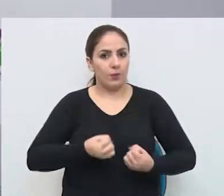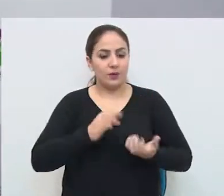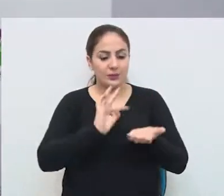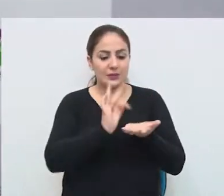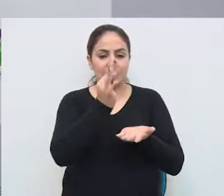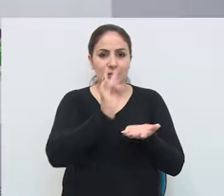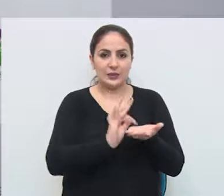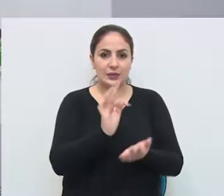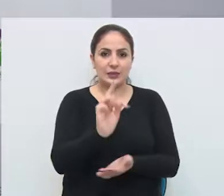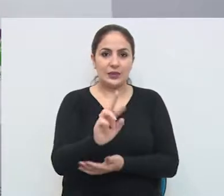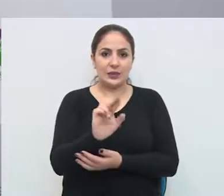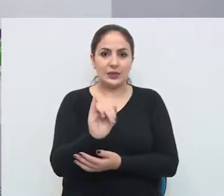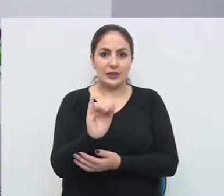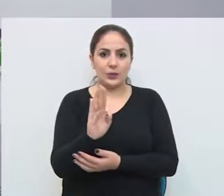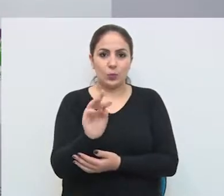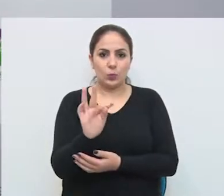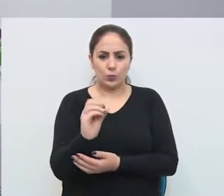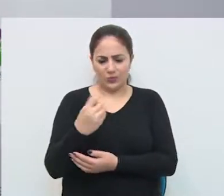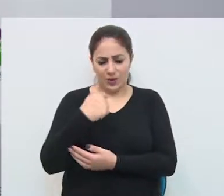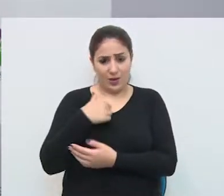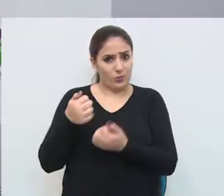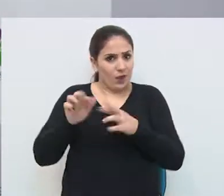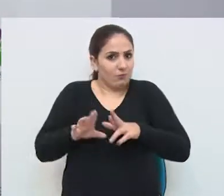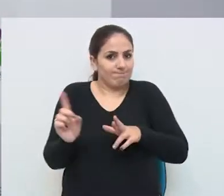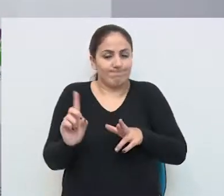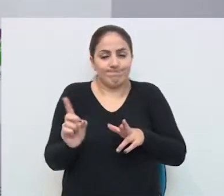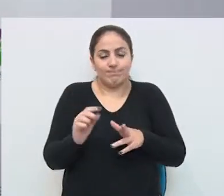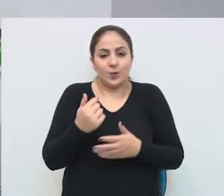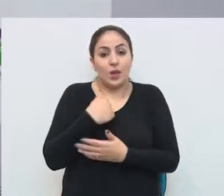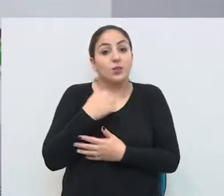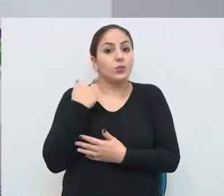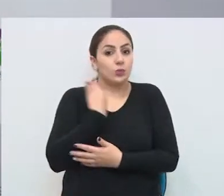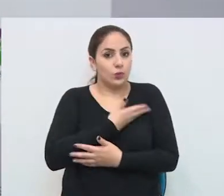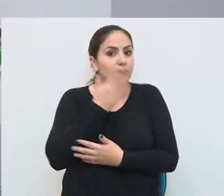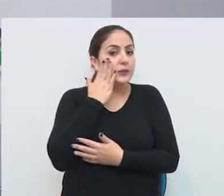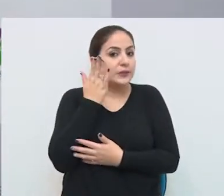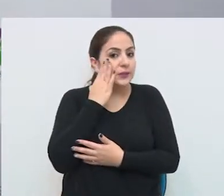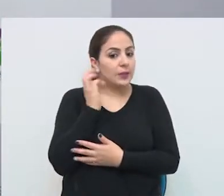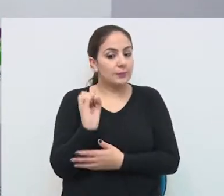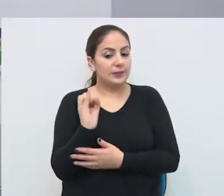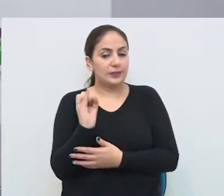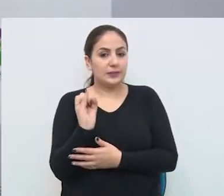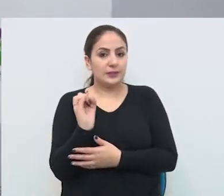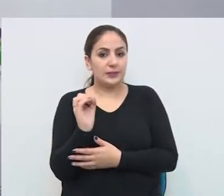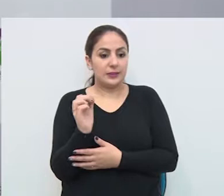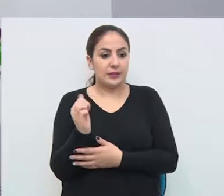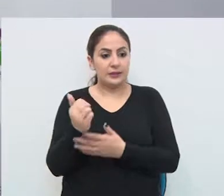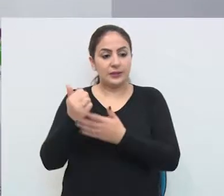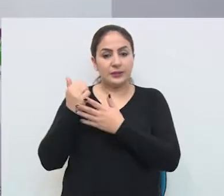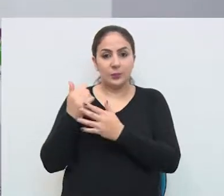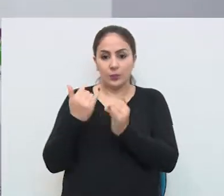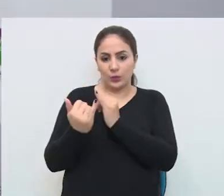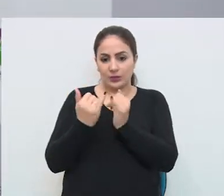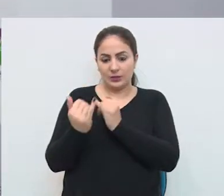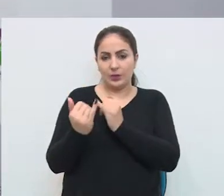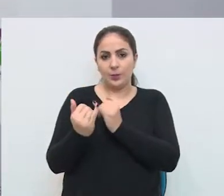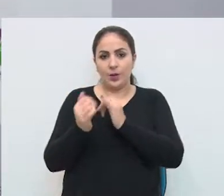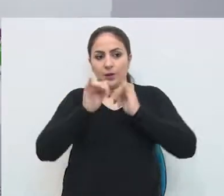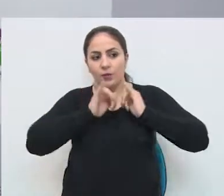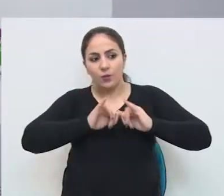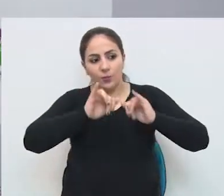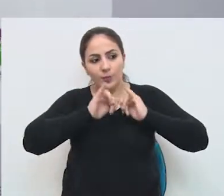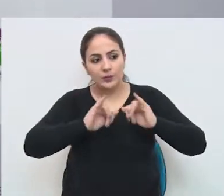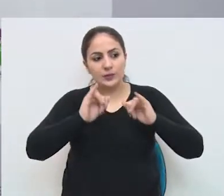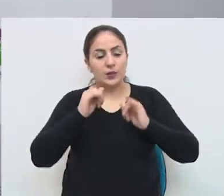nenhum tipo de conhecimento específico nessa área, mas a gente sabe, só a gente ir atrás, né? Inclusive lei de